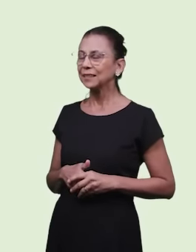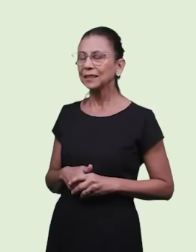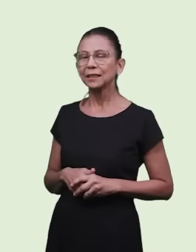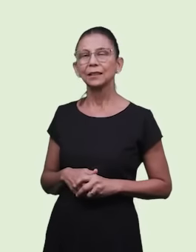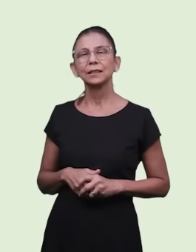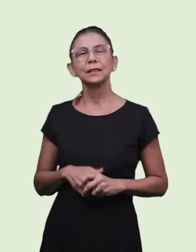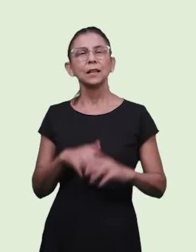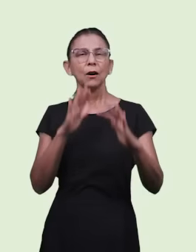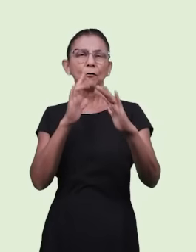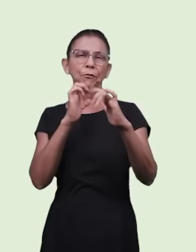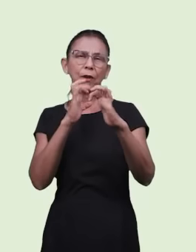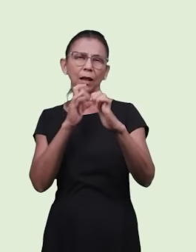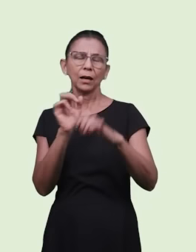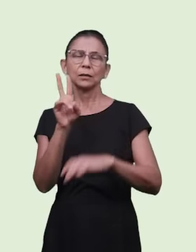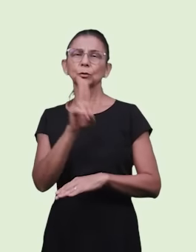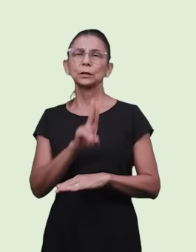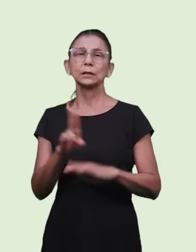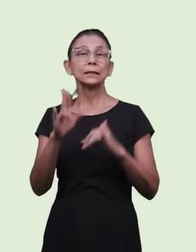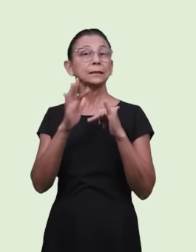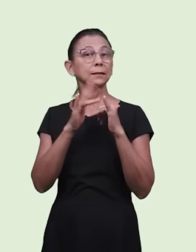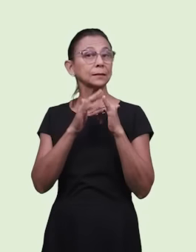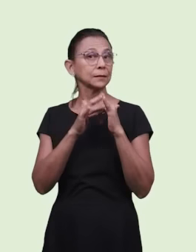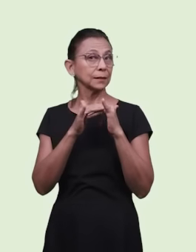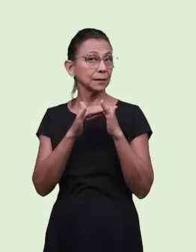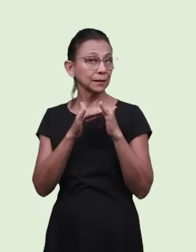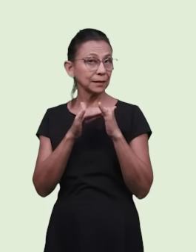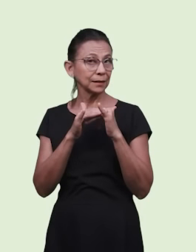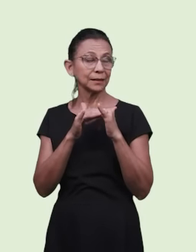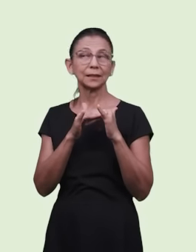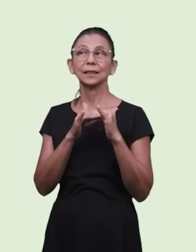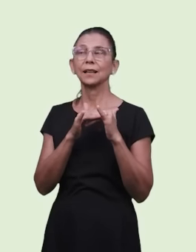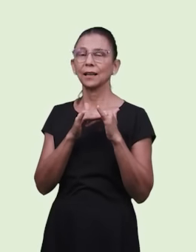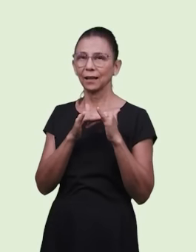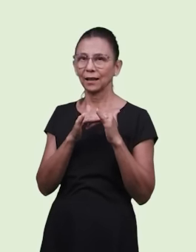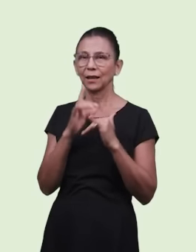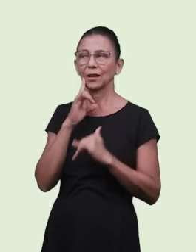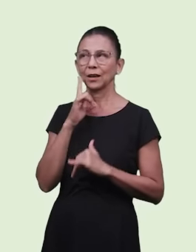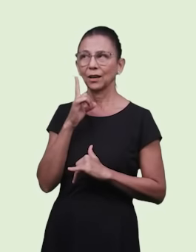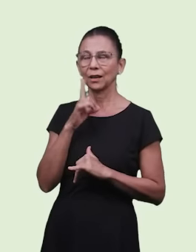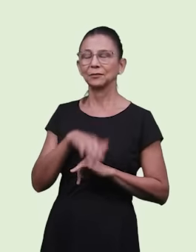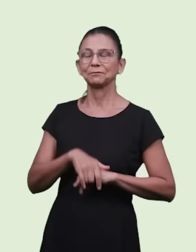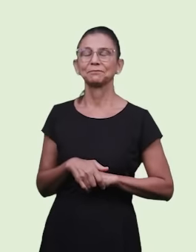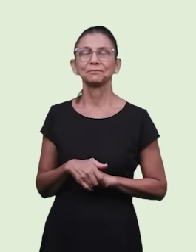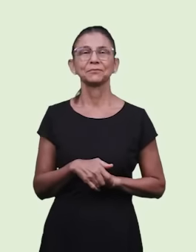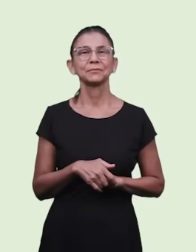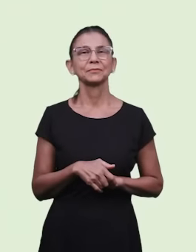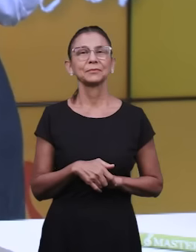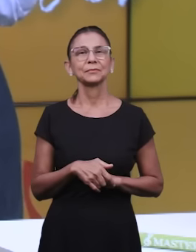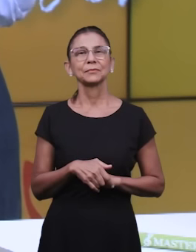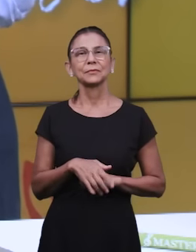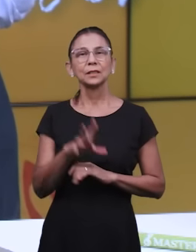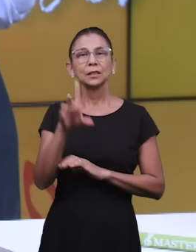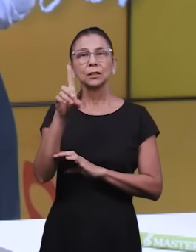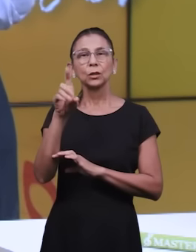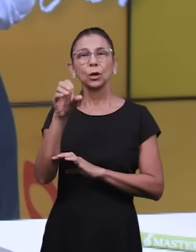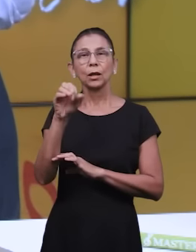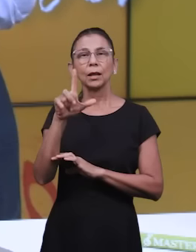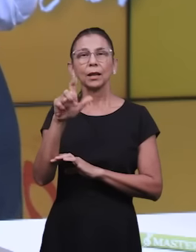no instrumento flauta, escaleta. Então, olha, é desta forma. Dó,